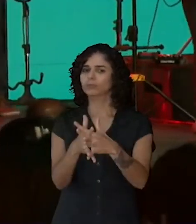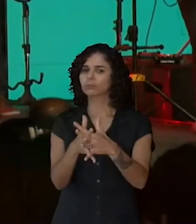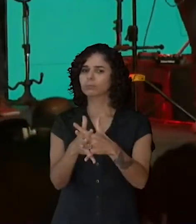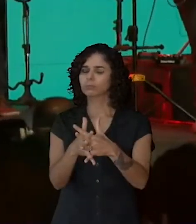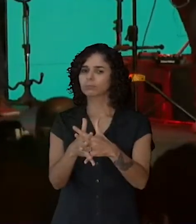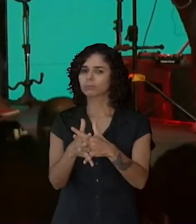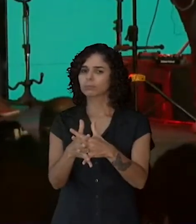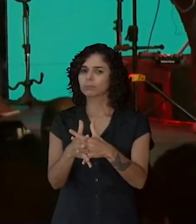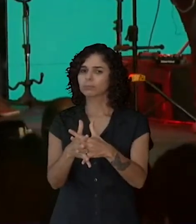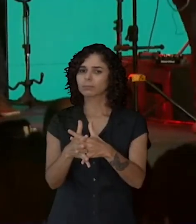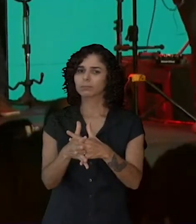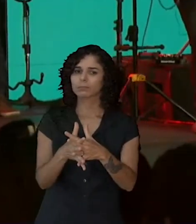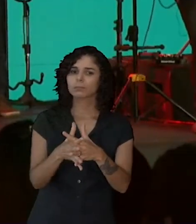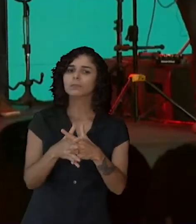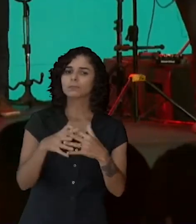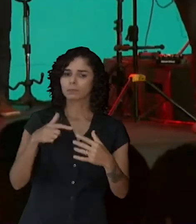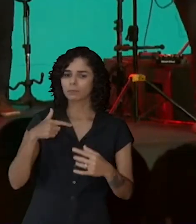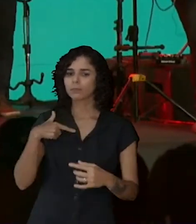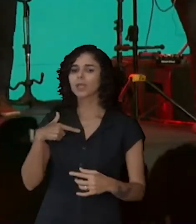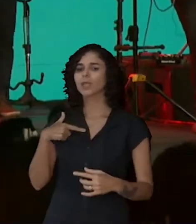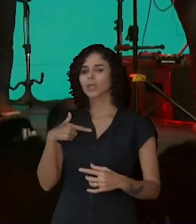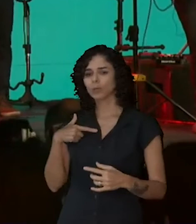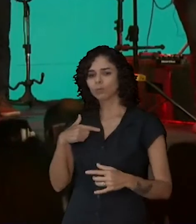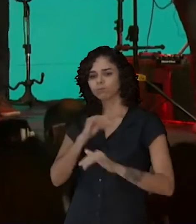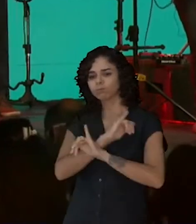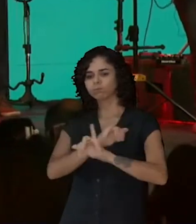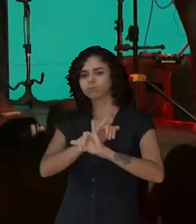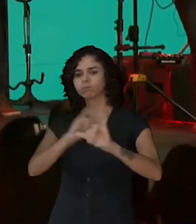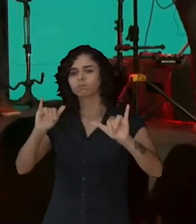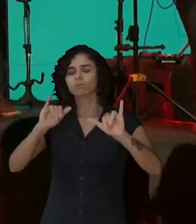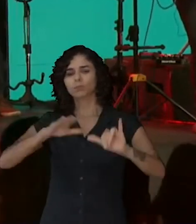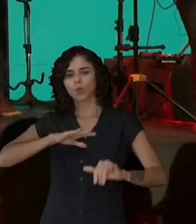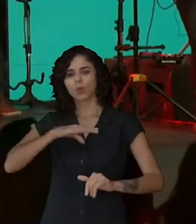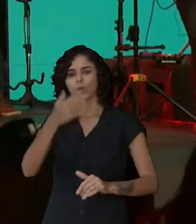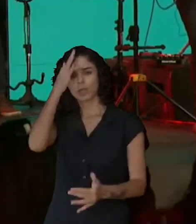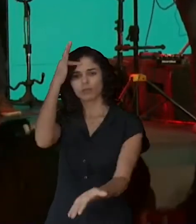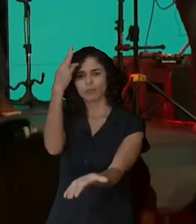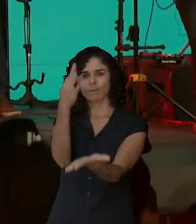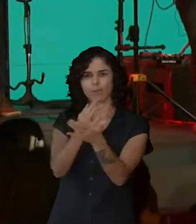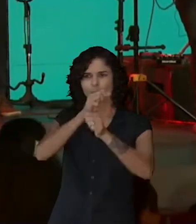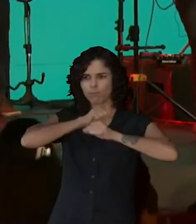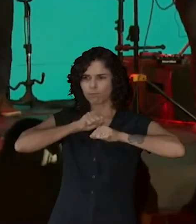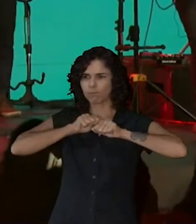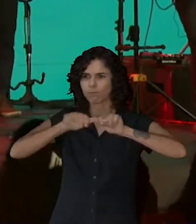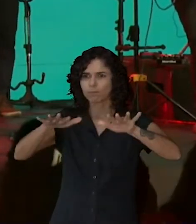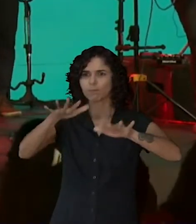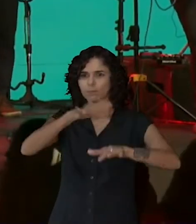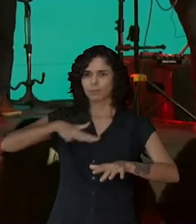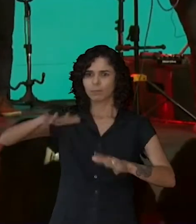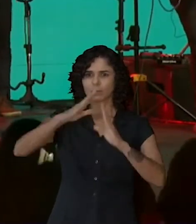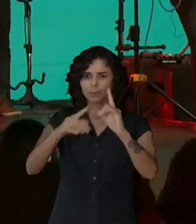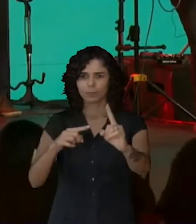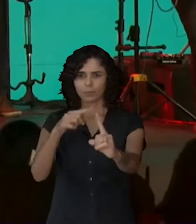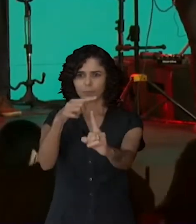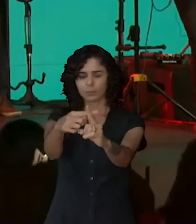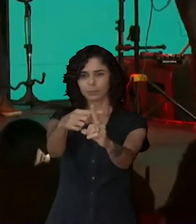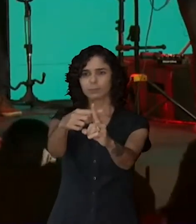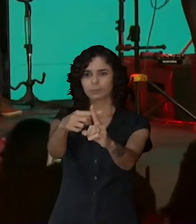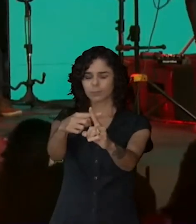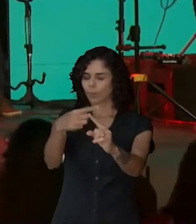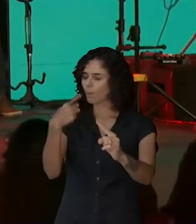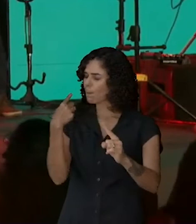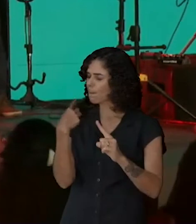Mas eu ministro ousadia e fé na vida dessa igreja, porque diante do